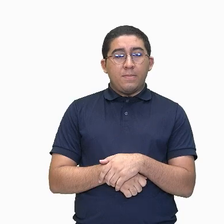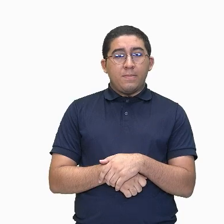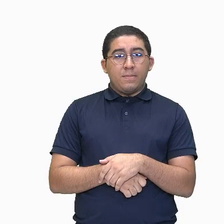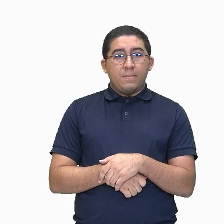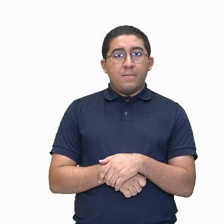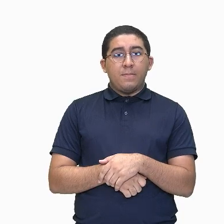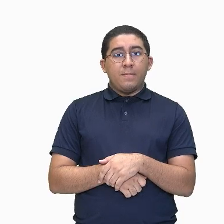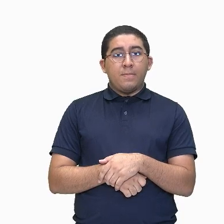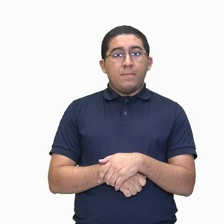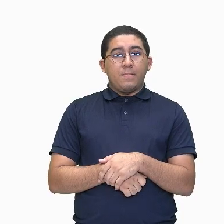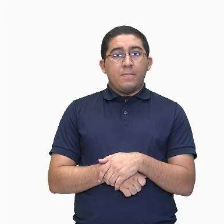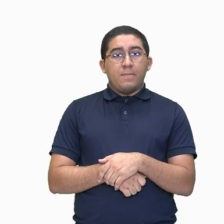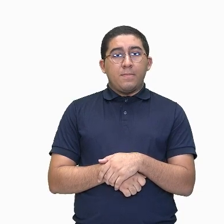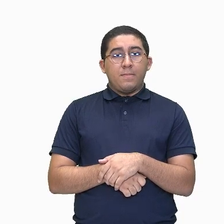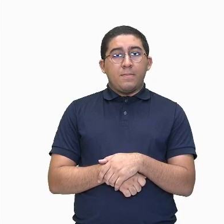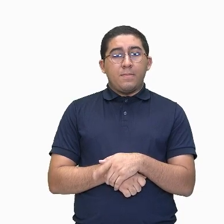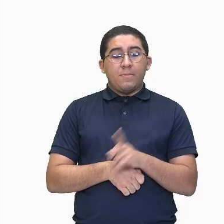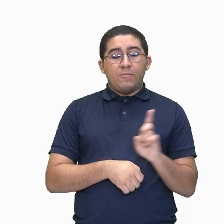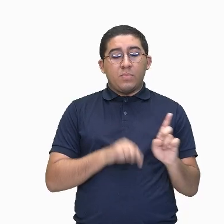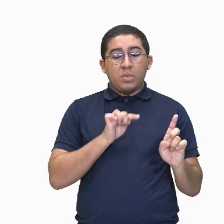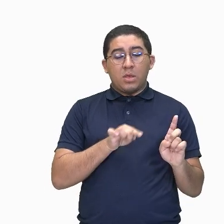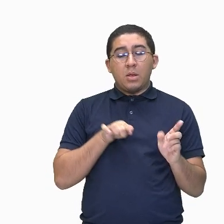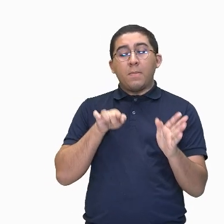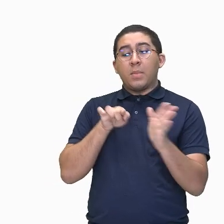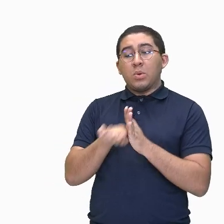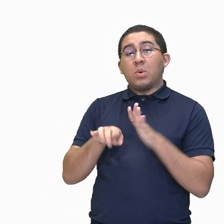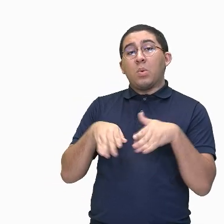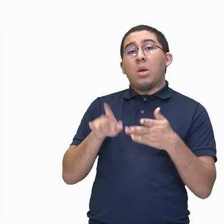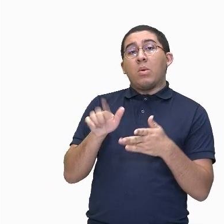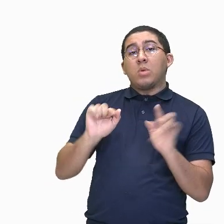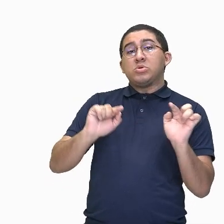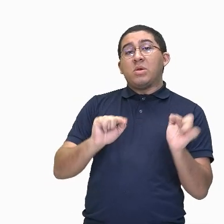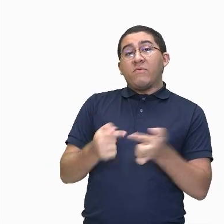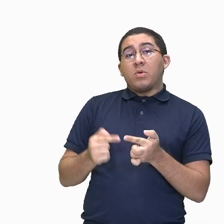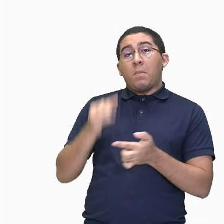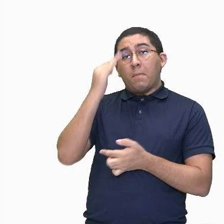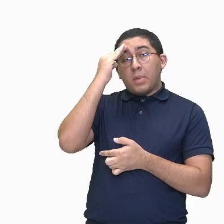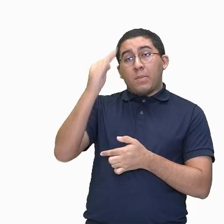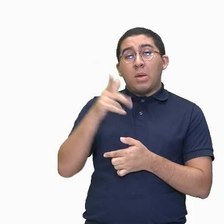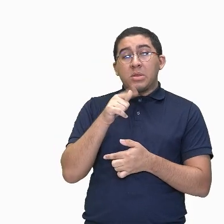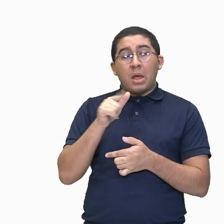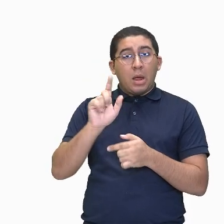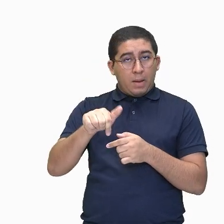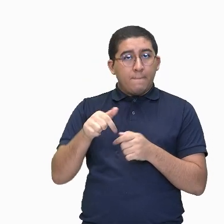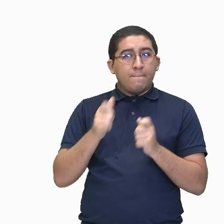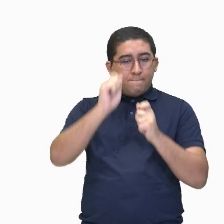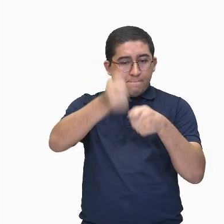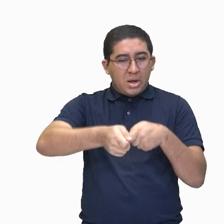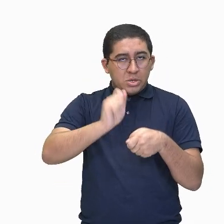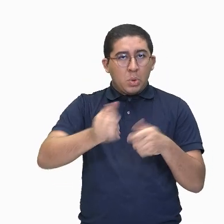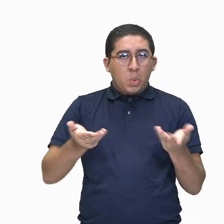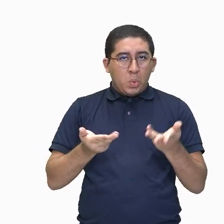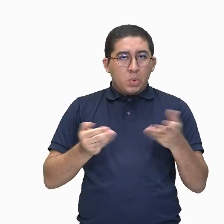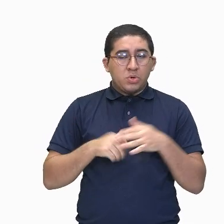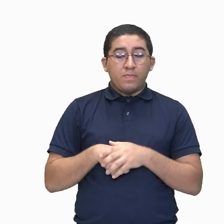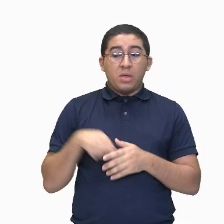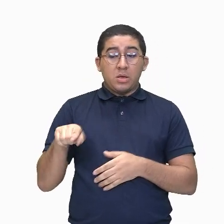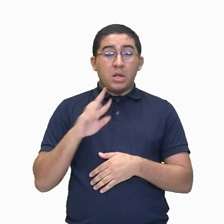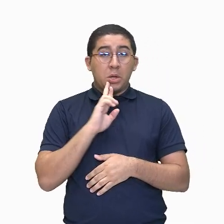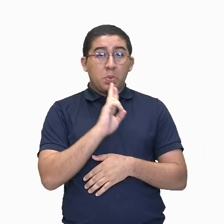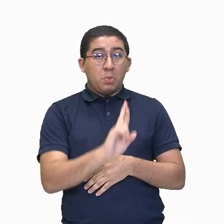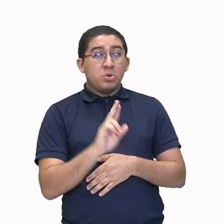aí o entrevistador pergunta novamente, quais são os maiores desafios da pesca hoje em dia? E o seu José responde, tem 2